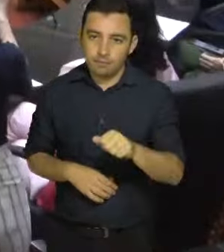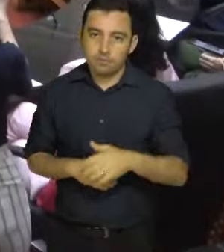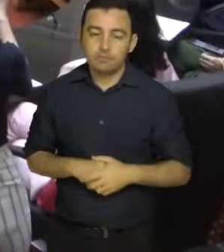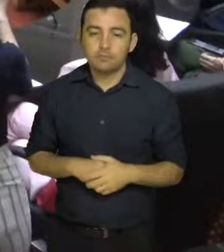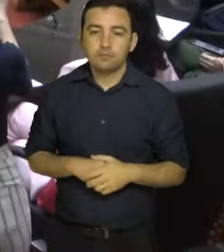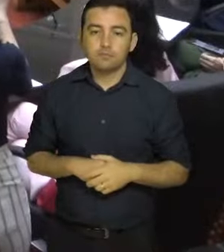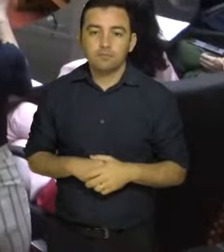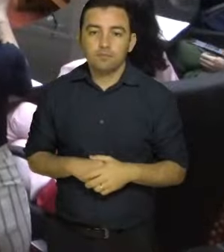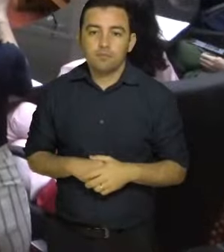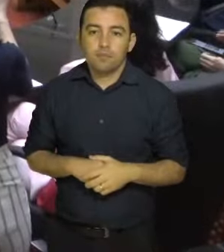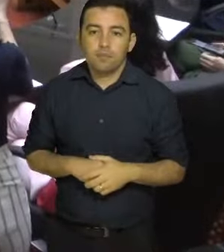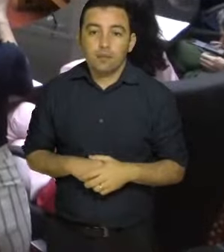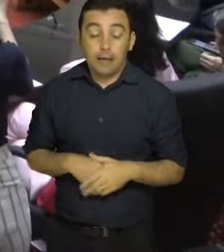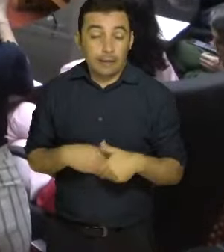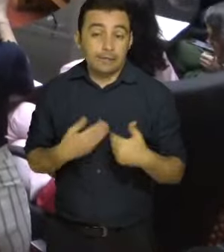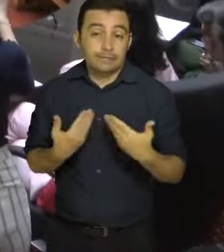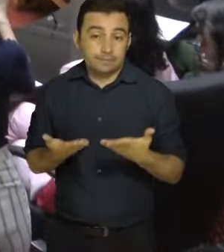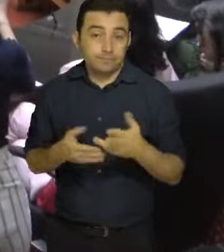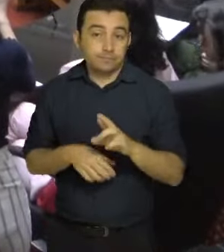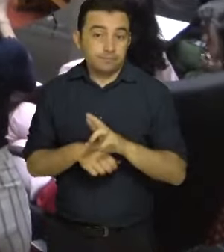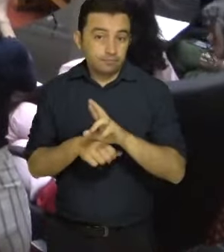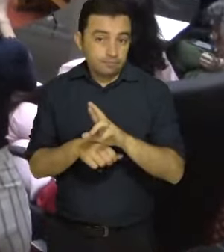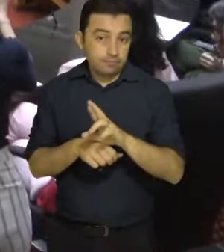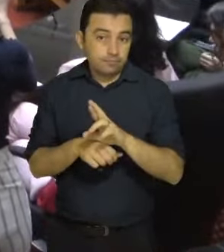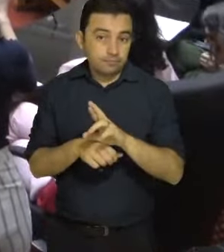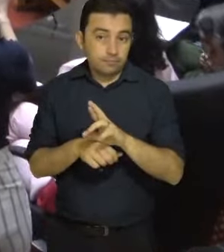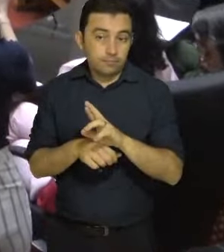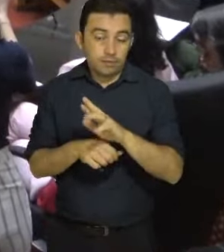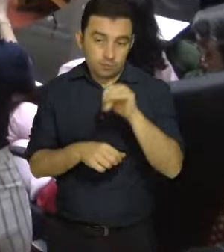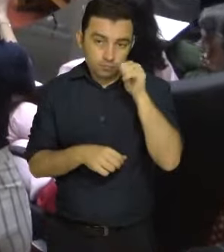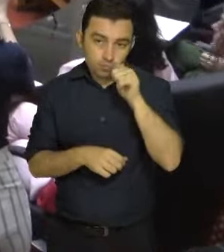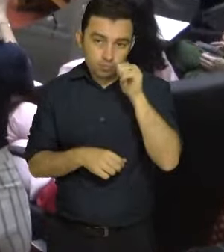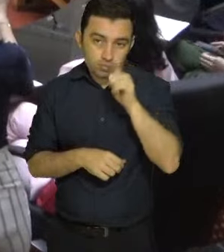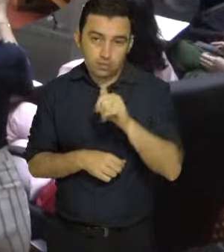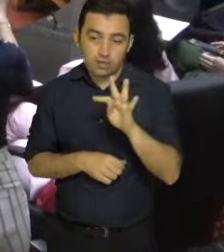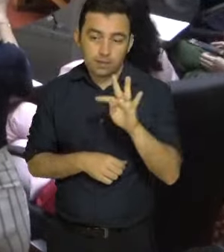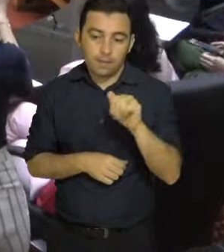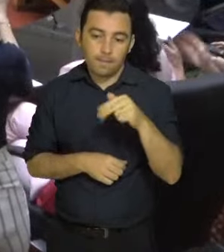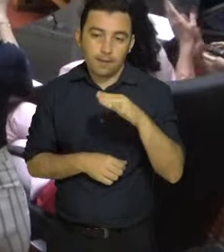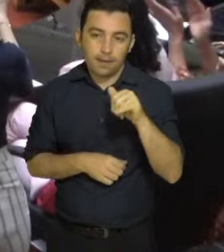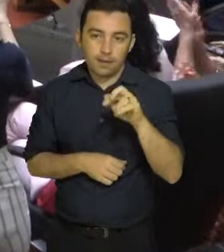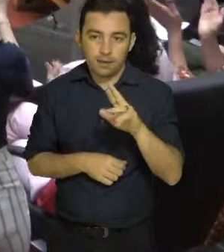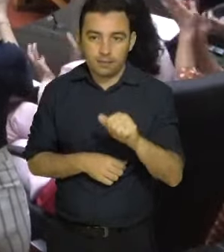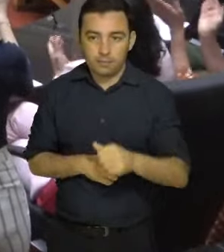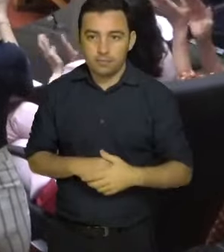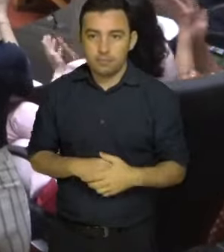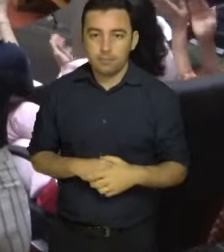Lunardi Mendes, neste ato representada pela senhorita Tamara Lunardi.